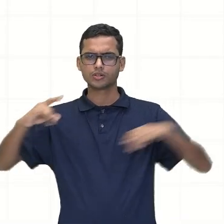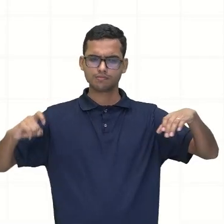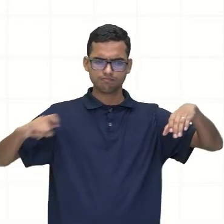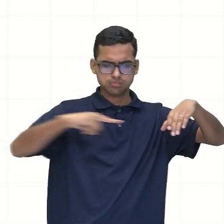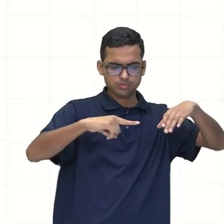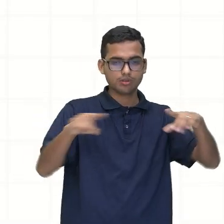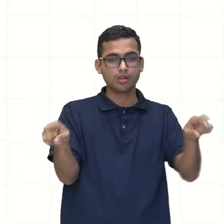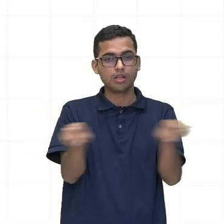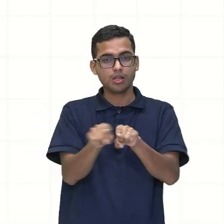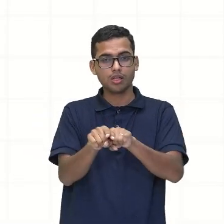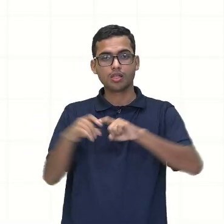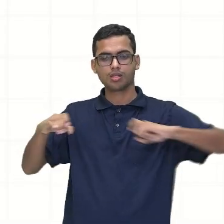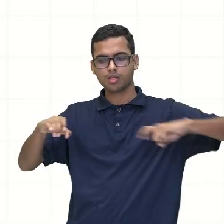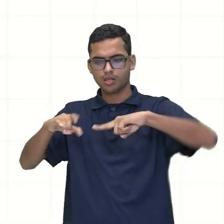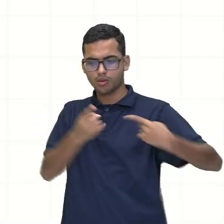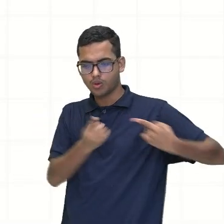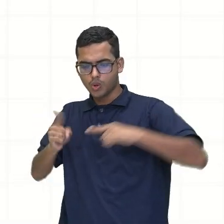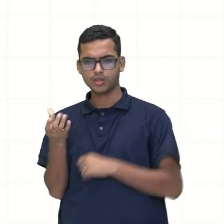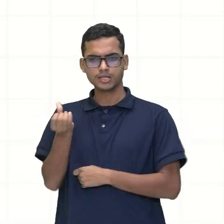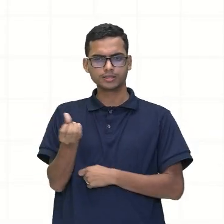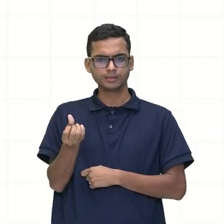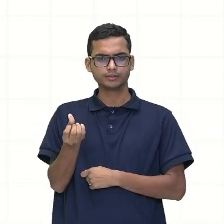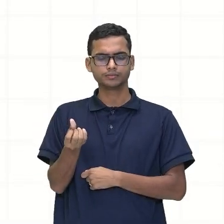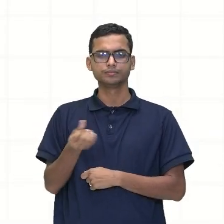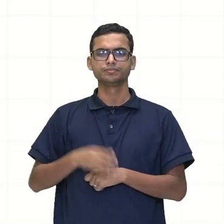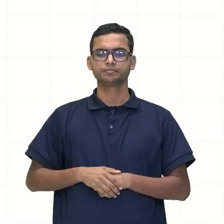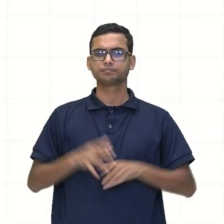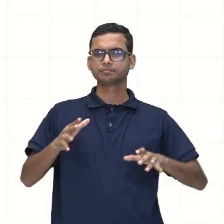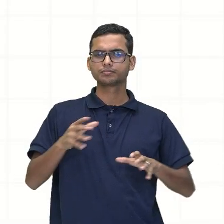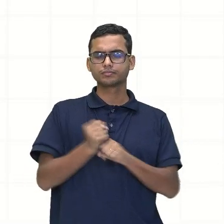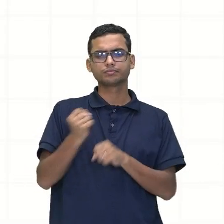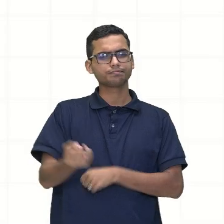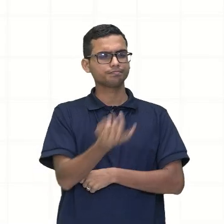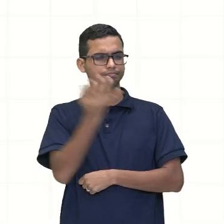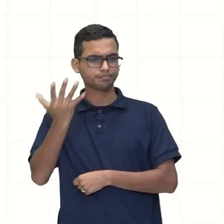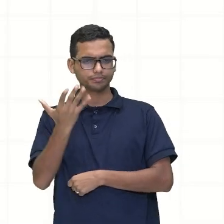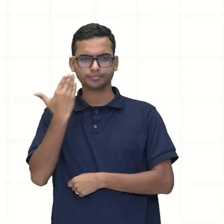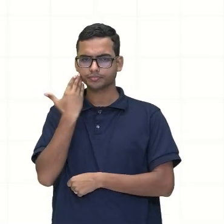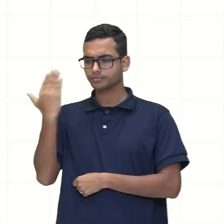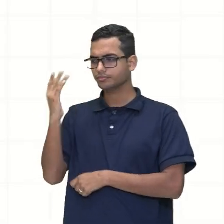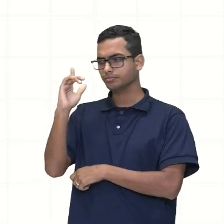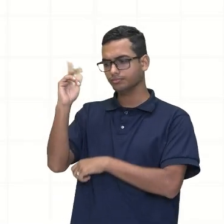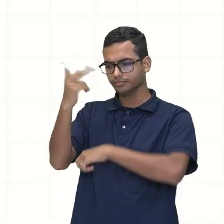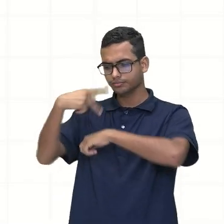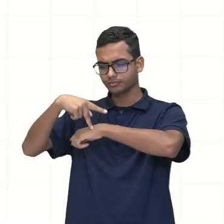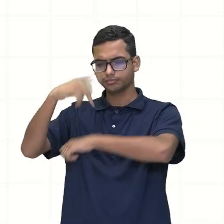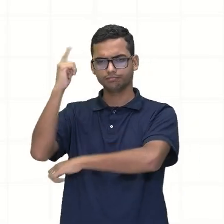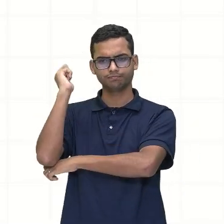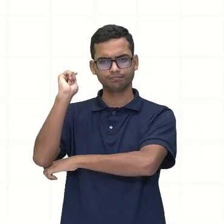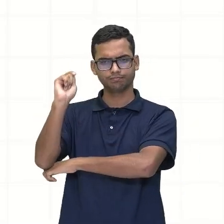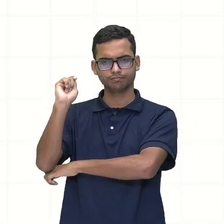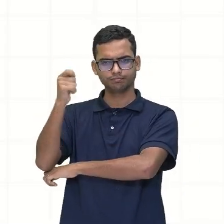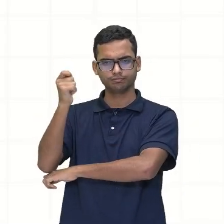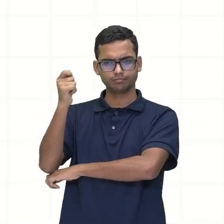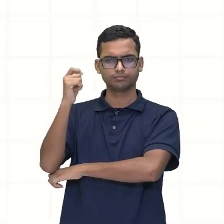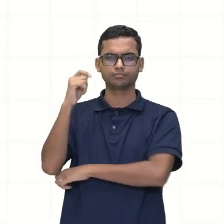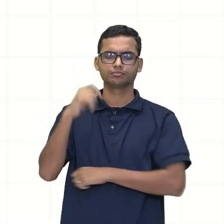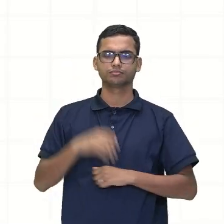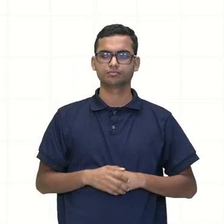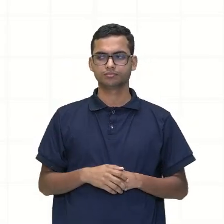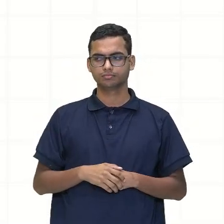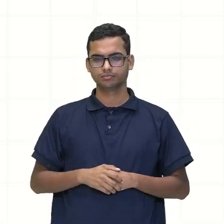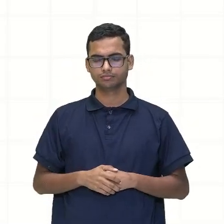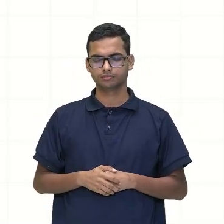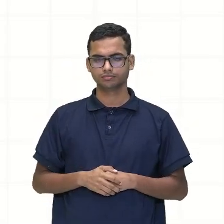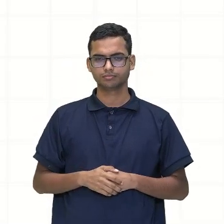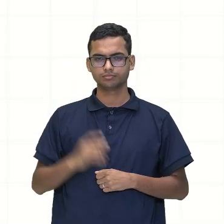6. O que é meu saldo de gol? Basta fazer, ó, a minha subtração. 13 menos 6,